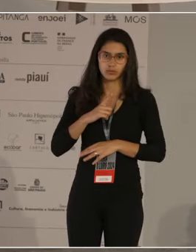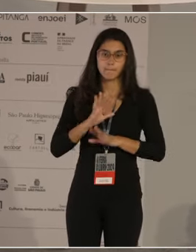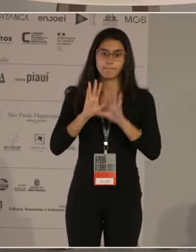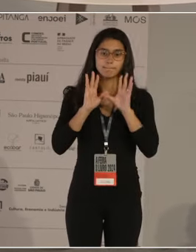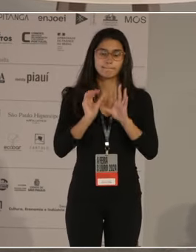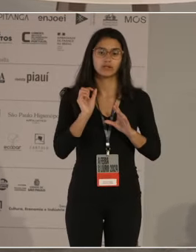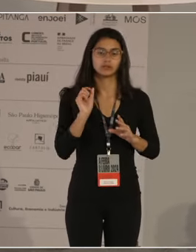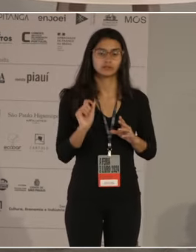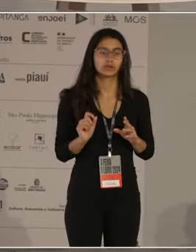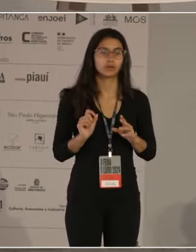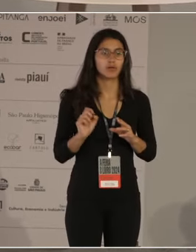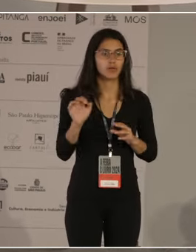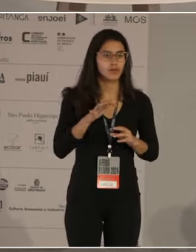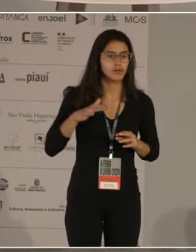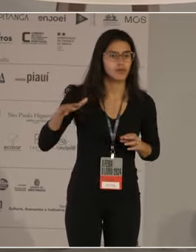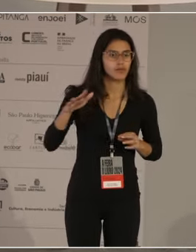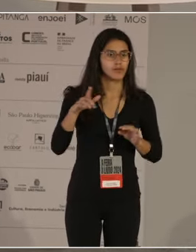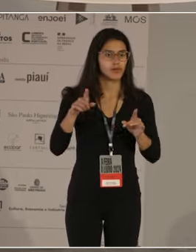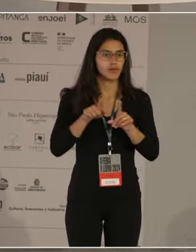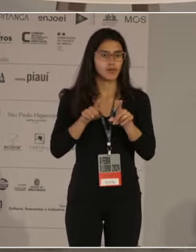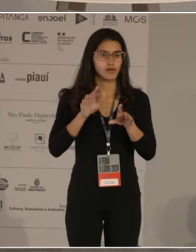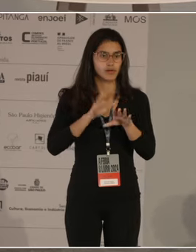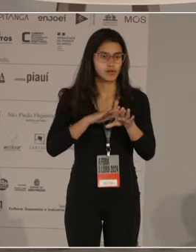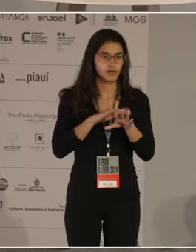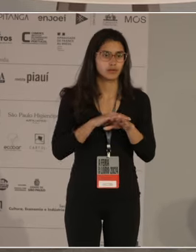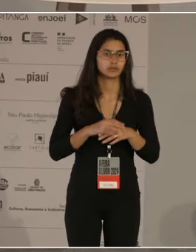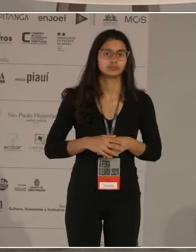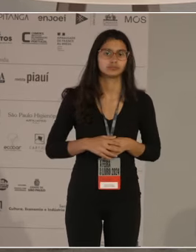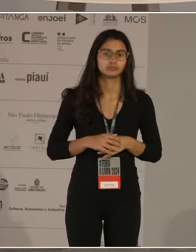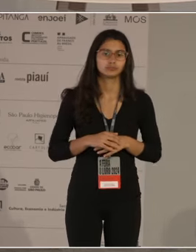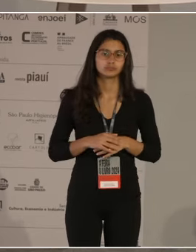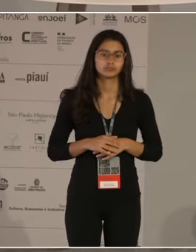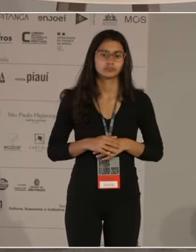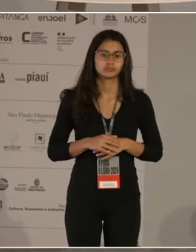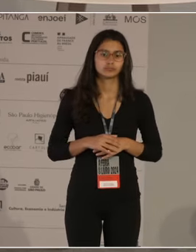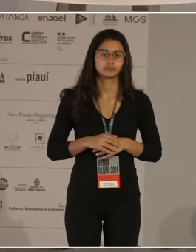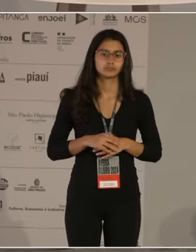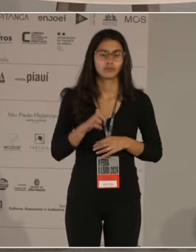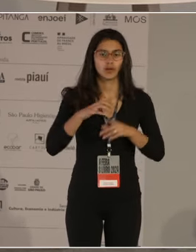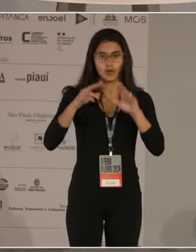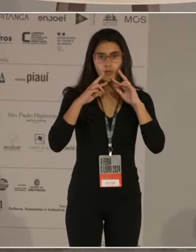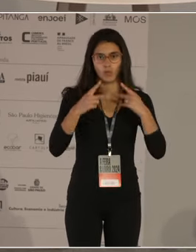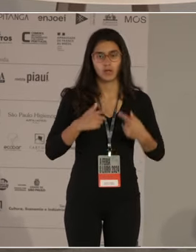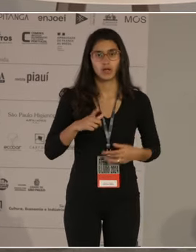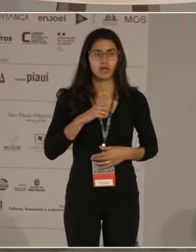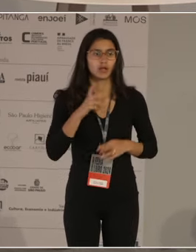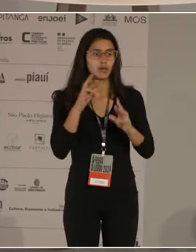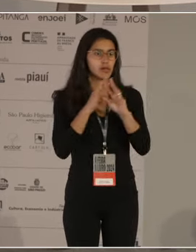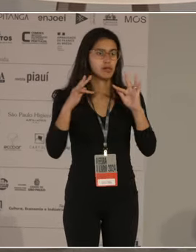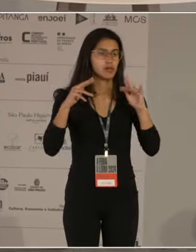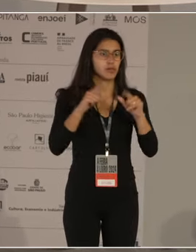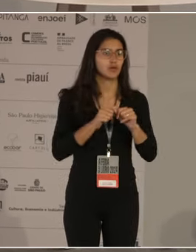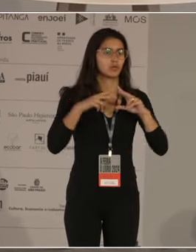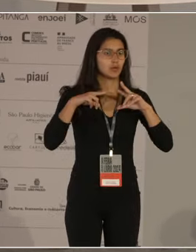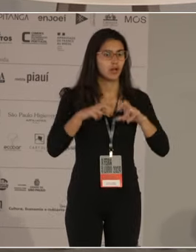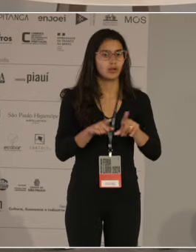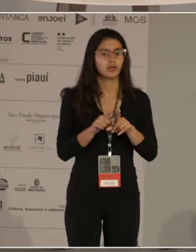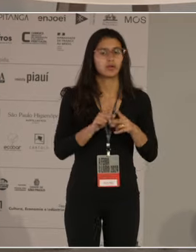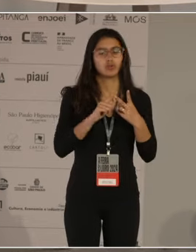do que... E esse campo, no fundo, assim, né, a ocupação humana das Américas envolve, sobretudo, arqueólogos, mas